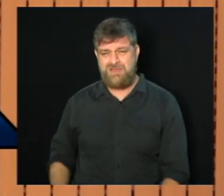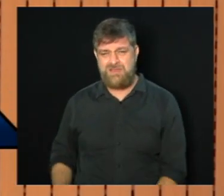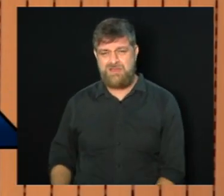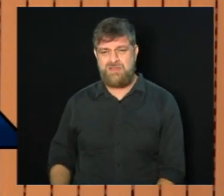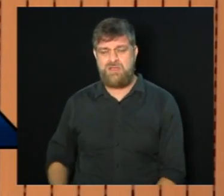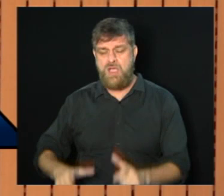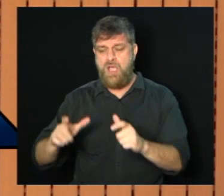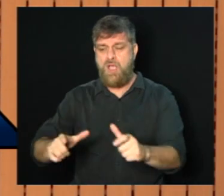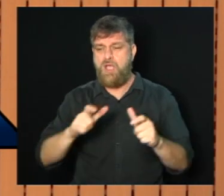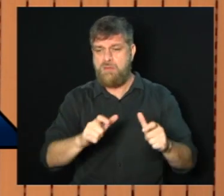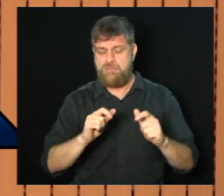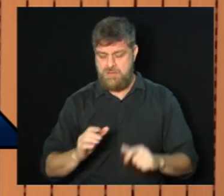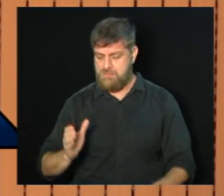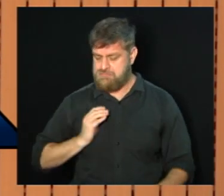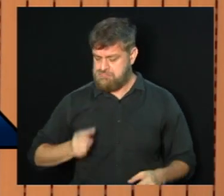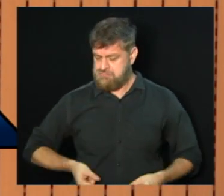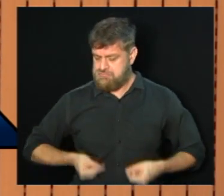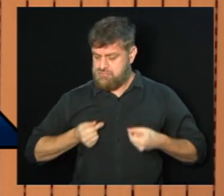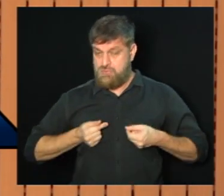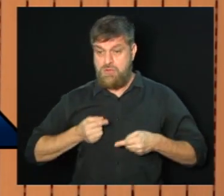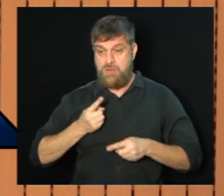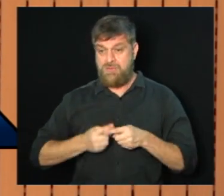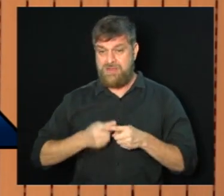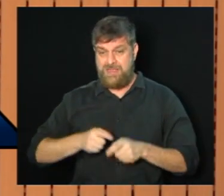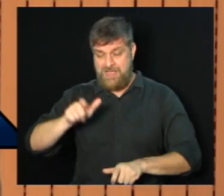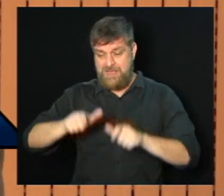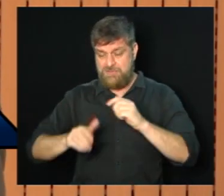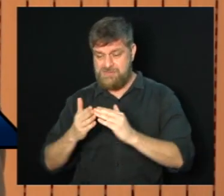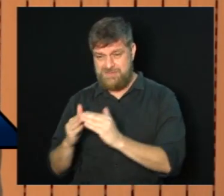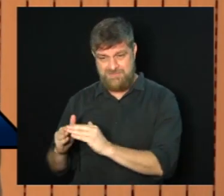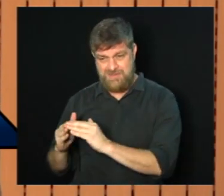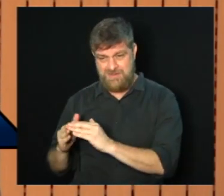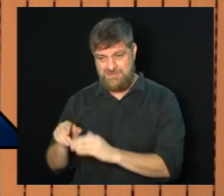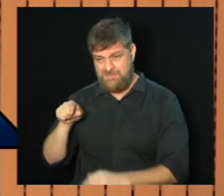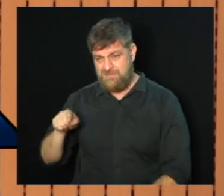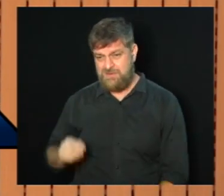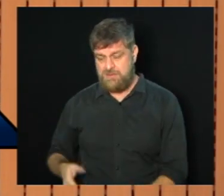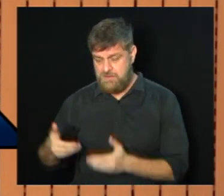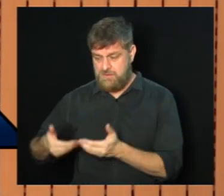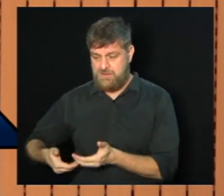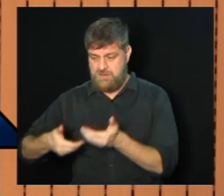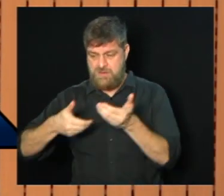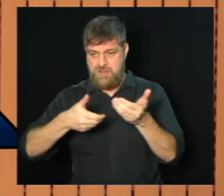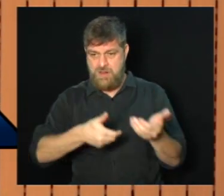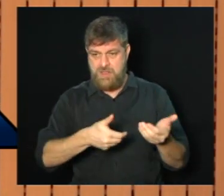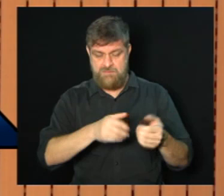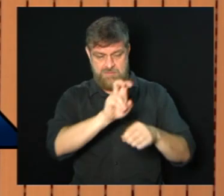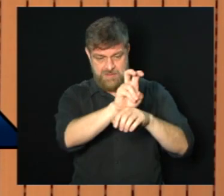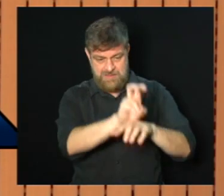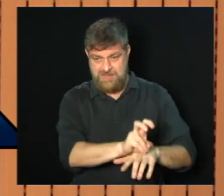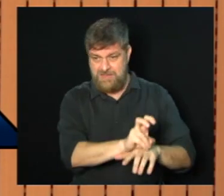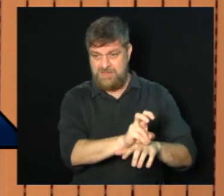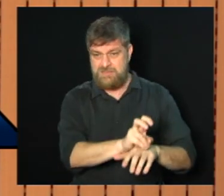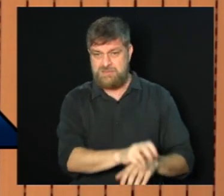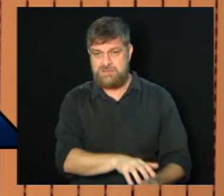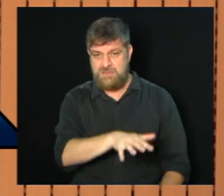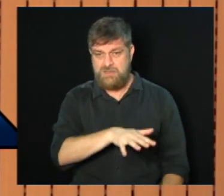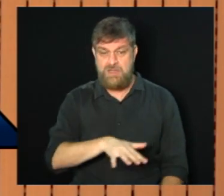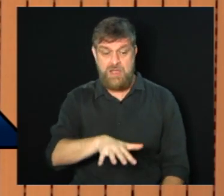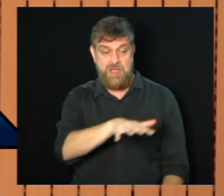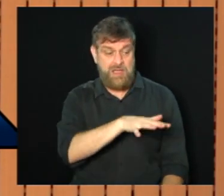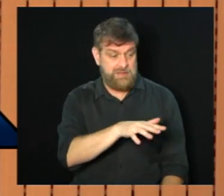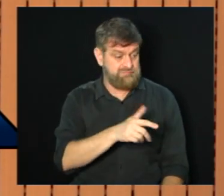seja até nos bairros mais nobres, porque as pessoas que moram na periferia levam os seus filhos ao serviço, às